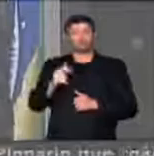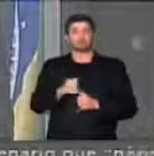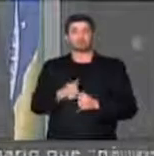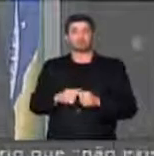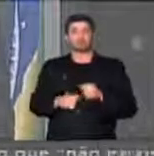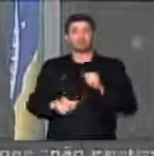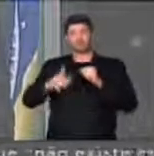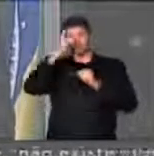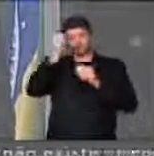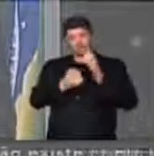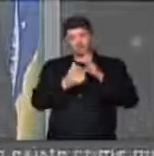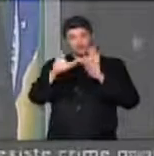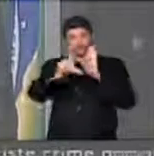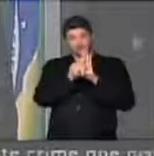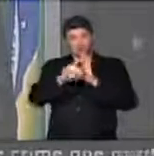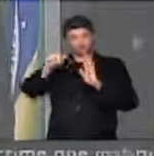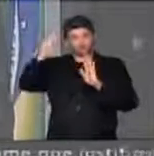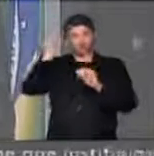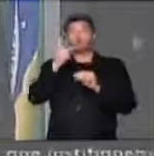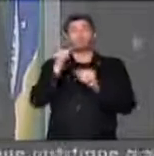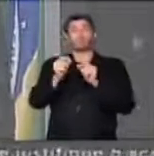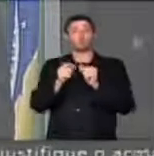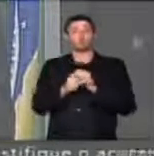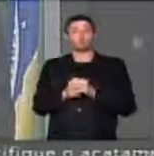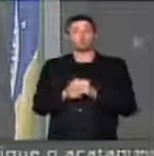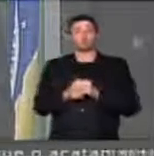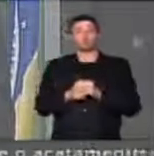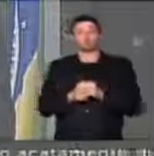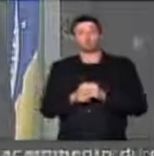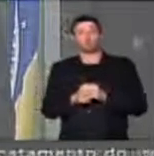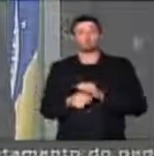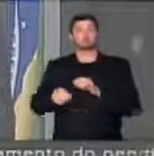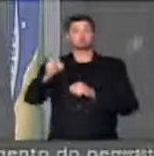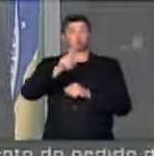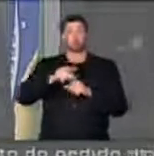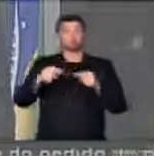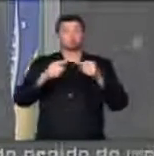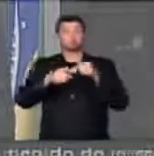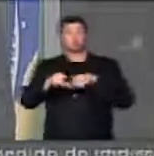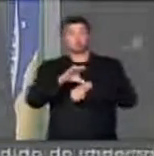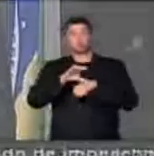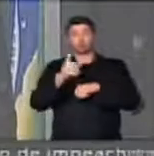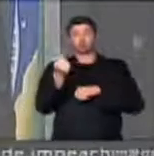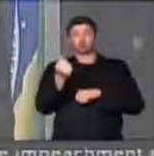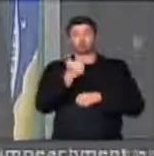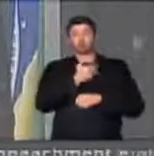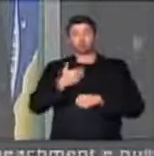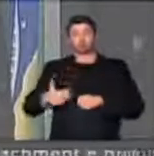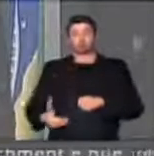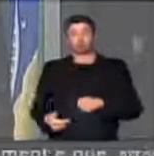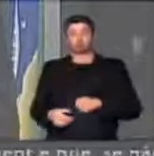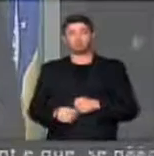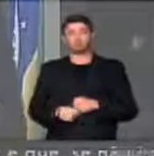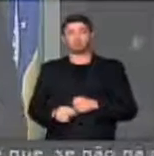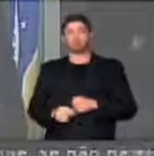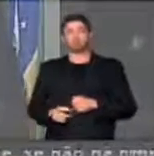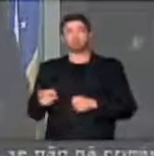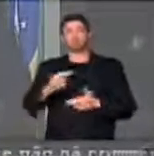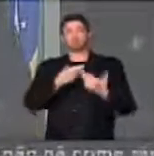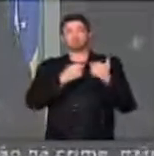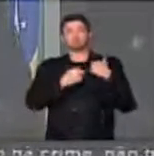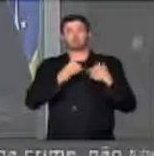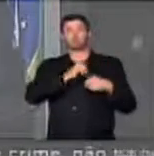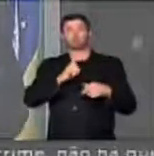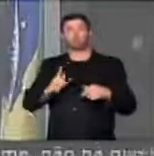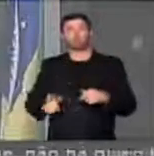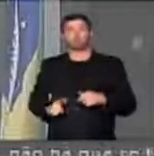escreveu o legislador na época? A guarda e o uso constitucional do dinheiro público é missão outorgada ao